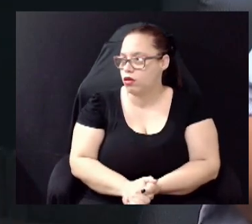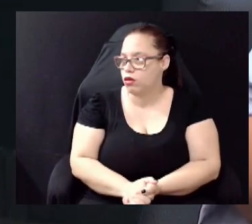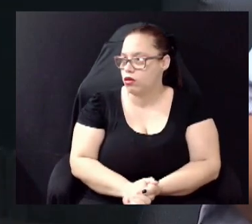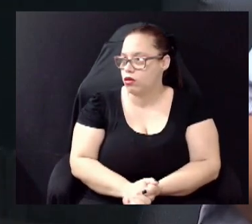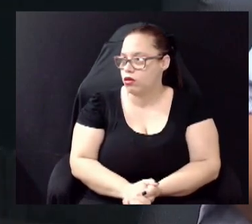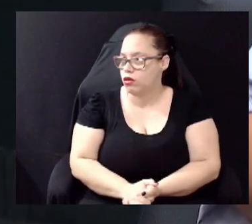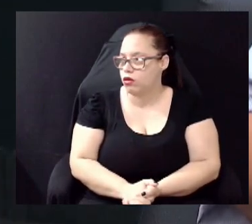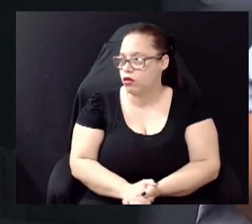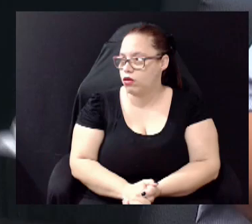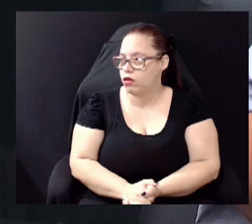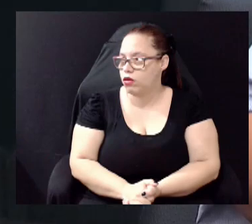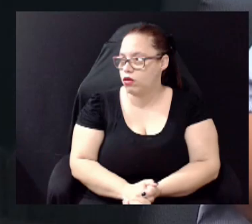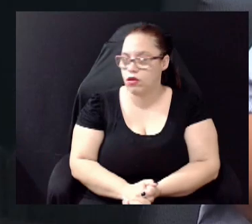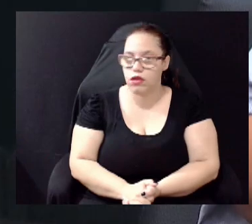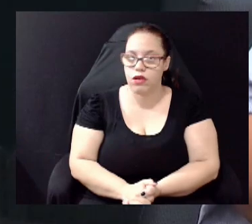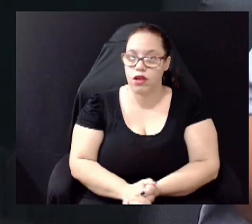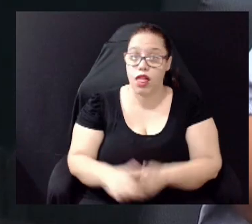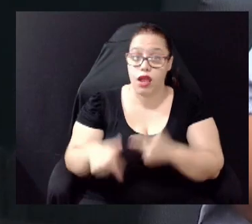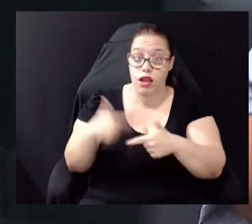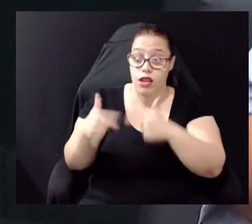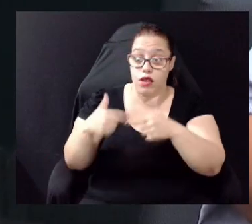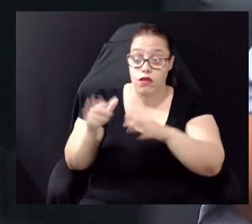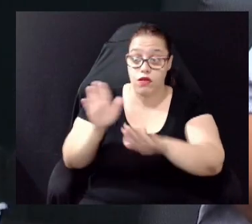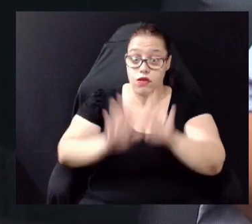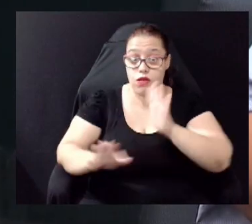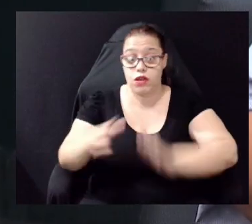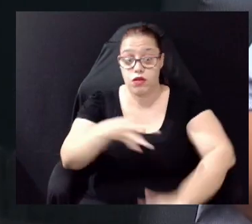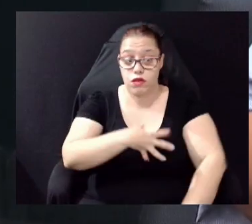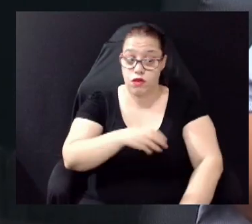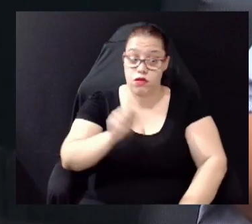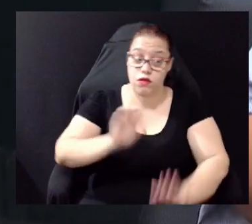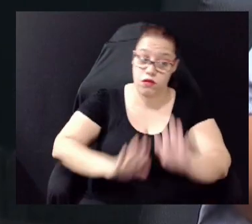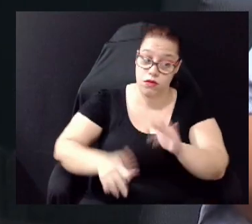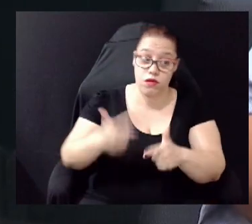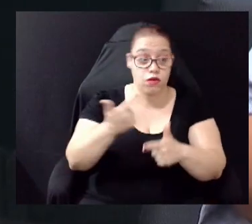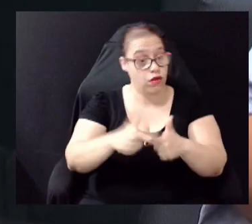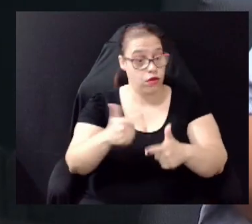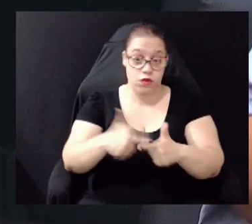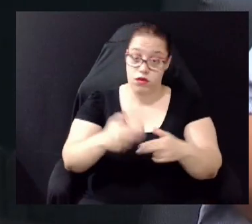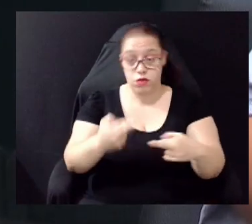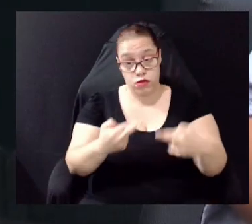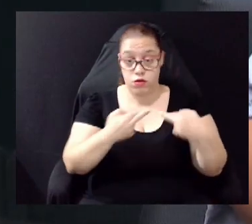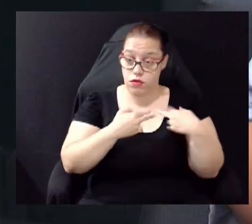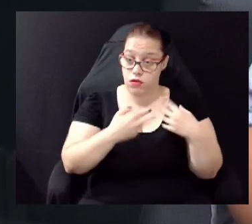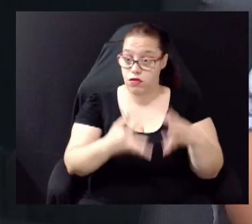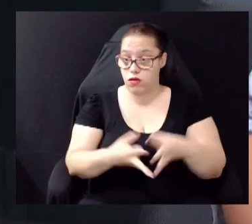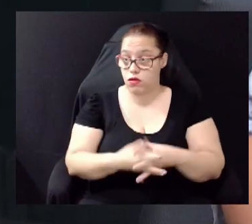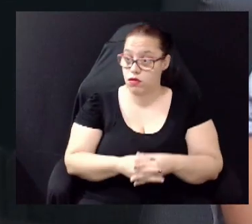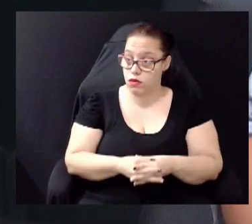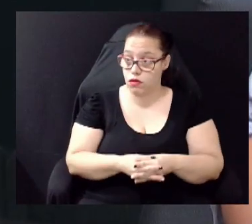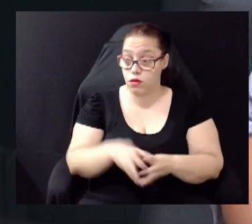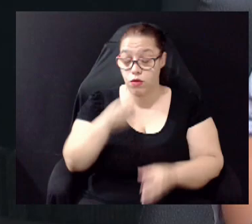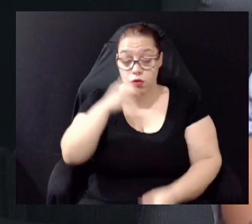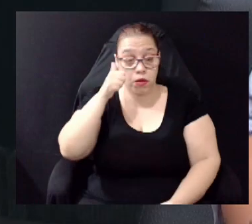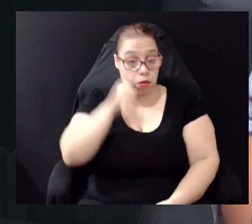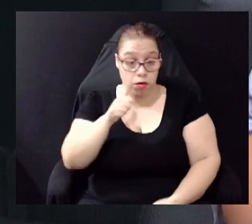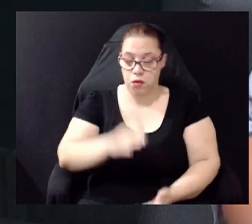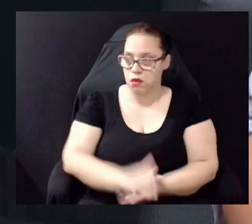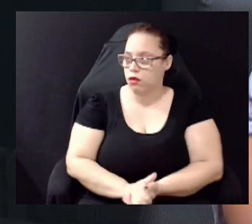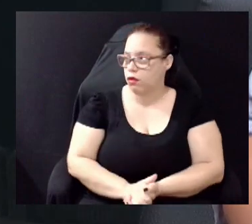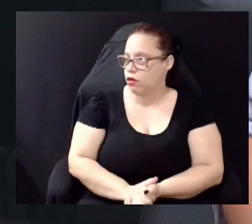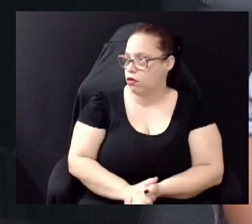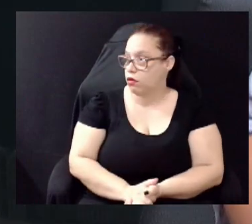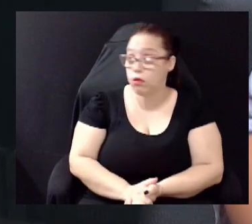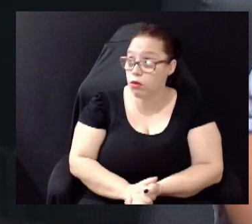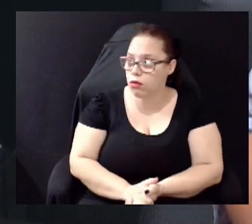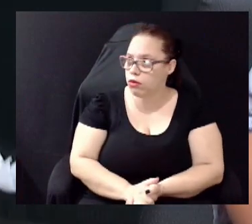né? Você precisa trabalhar, precisa cuidar dos filhos, precisa resolver seus problemas, precisa ser uma boa mulher. E é cruel.